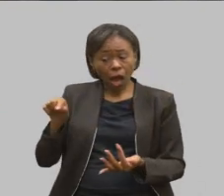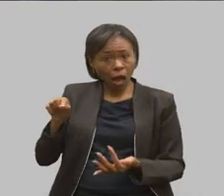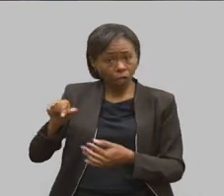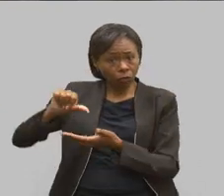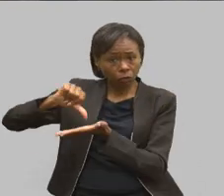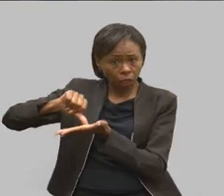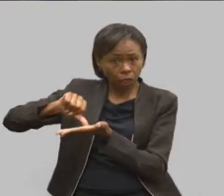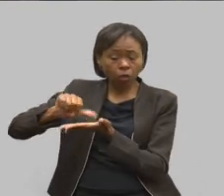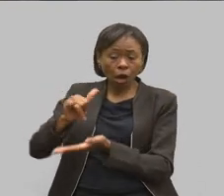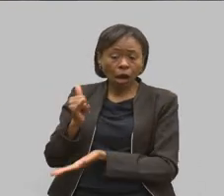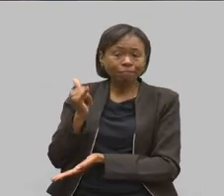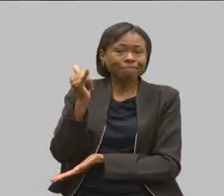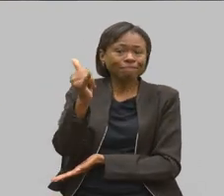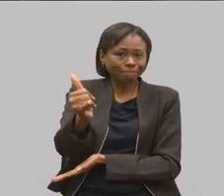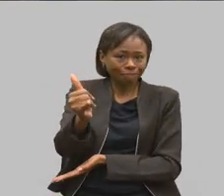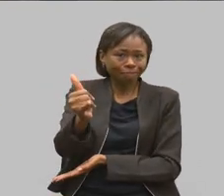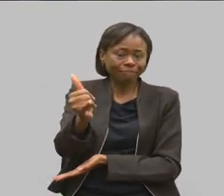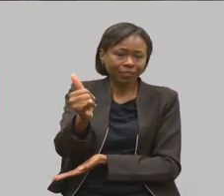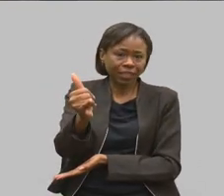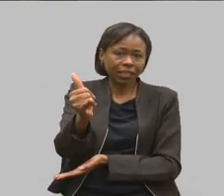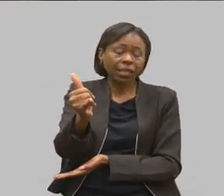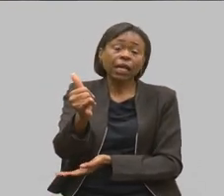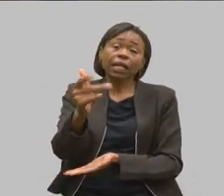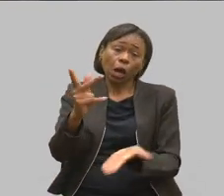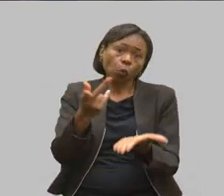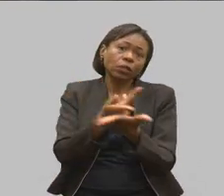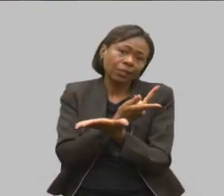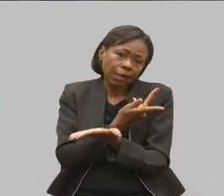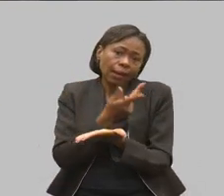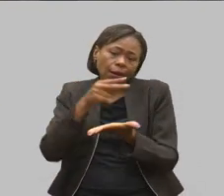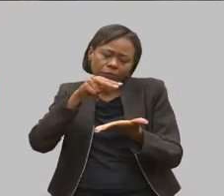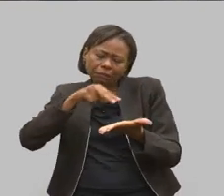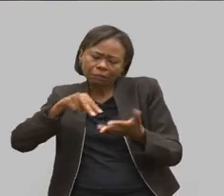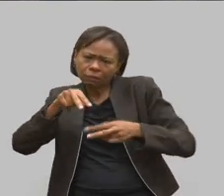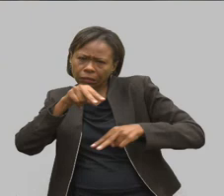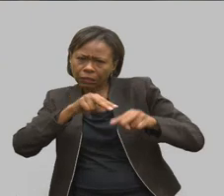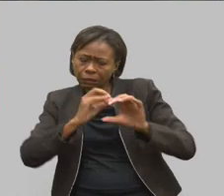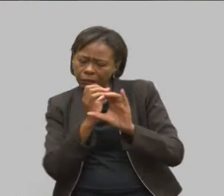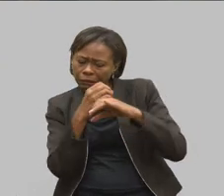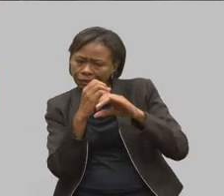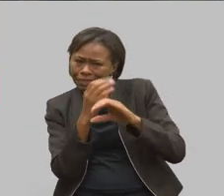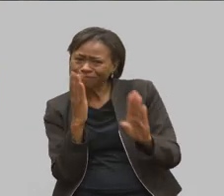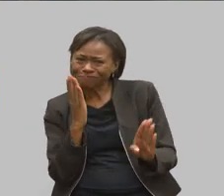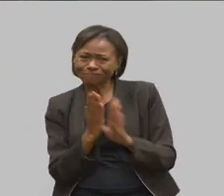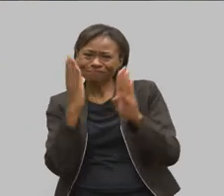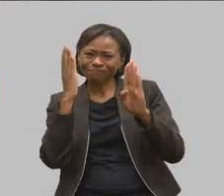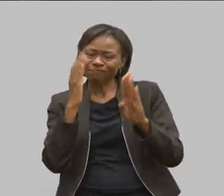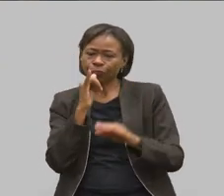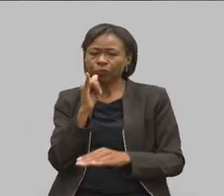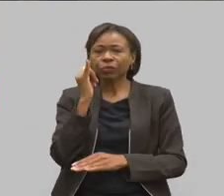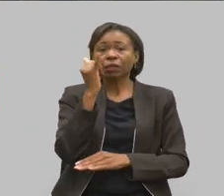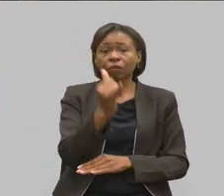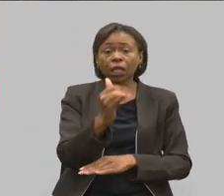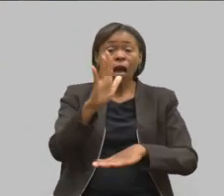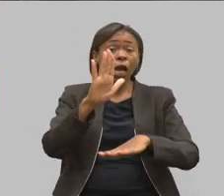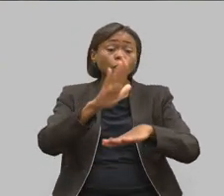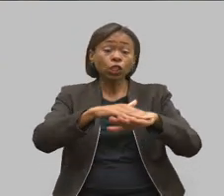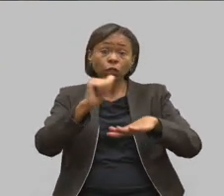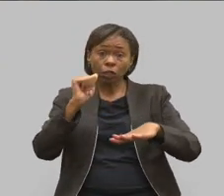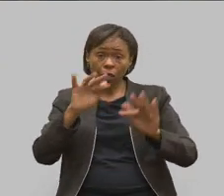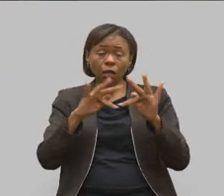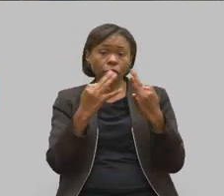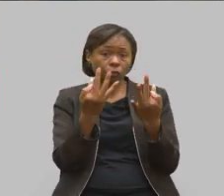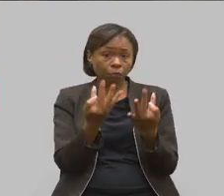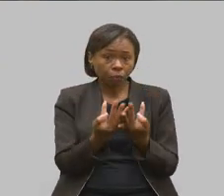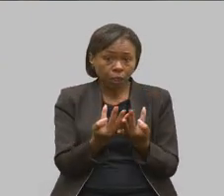são informados né que houve uma alteração no exame são chamados e vão para uma eh